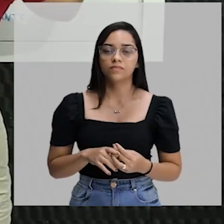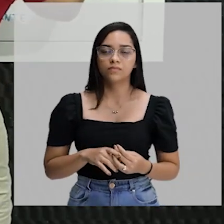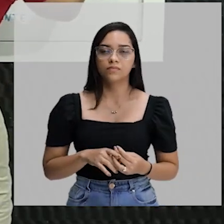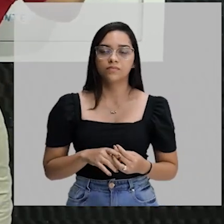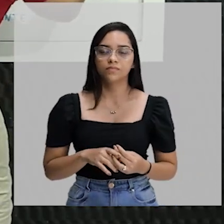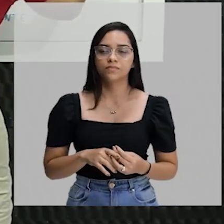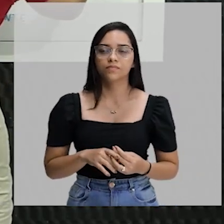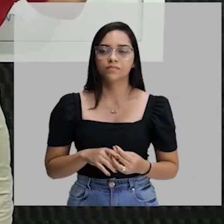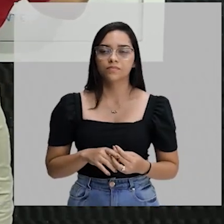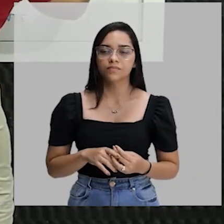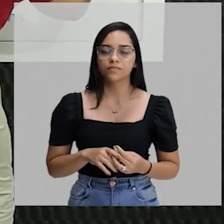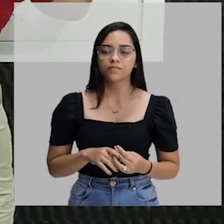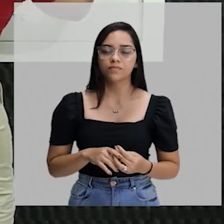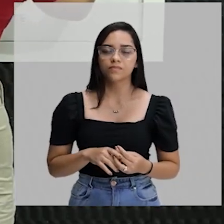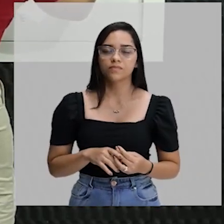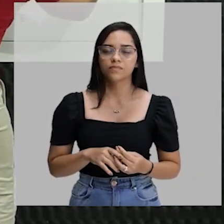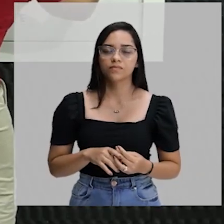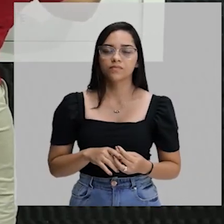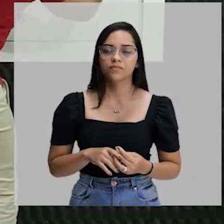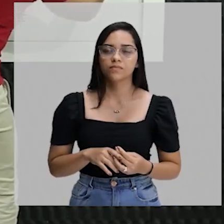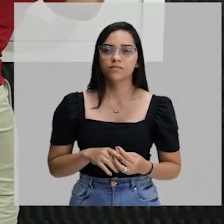aqui é o quê? Amarelo.